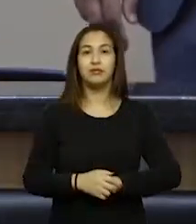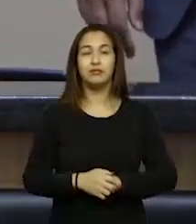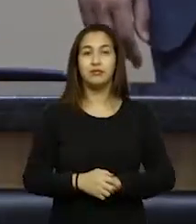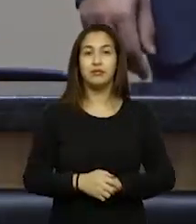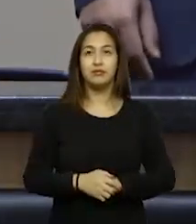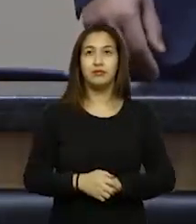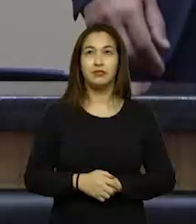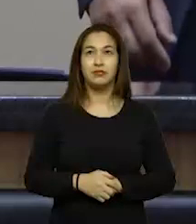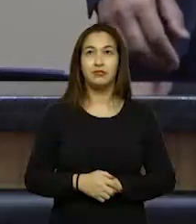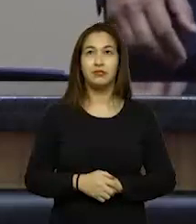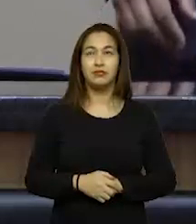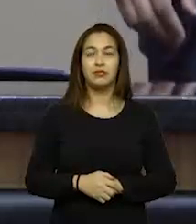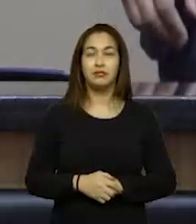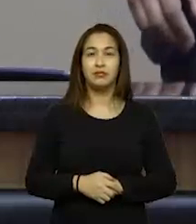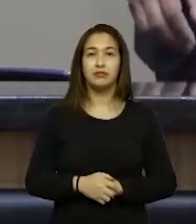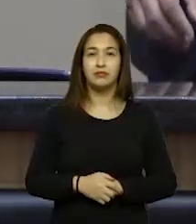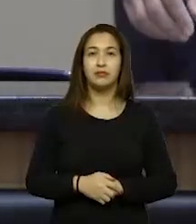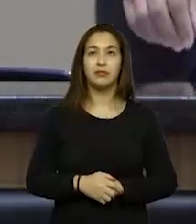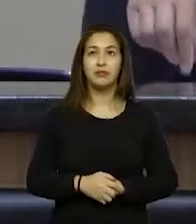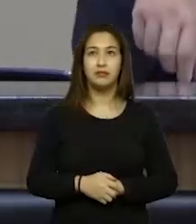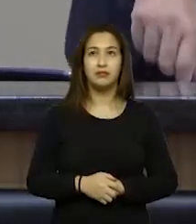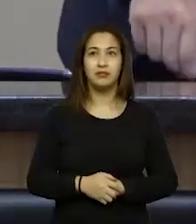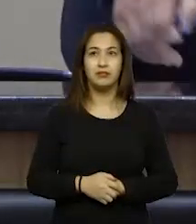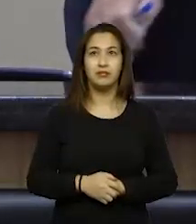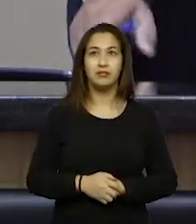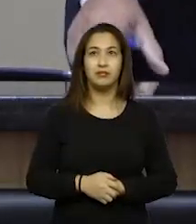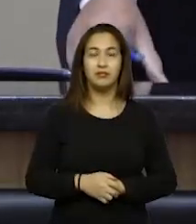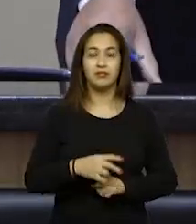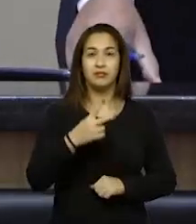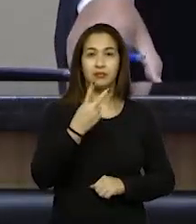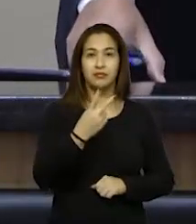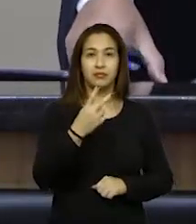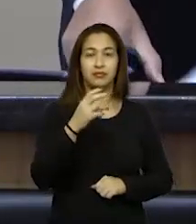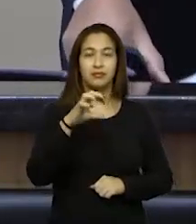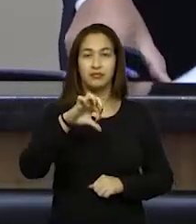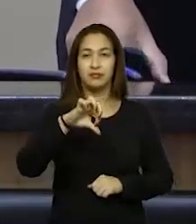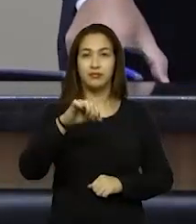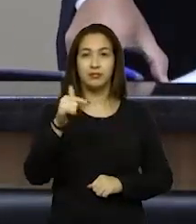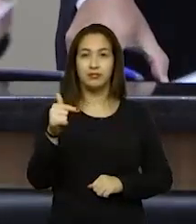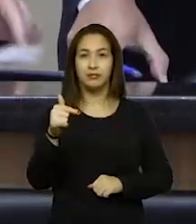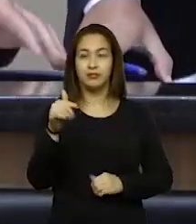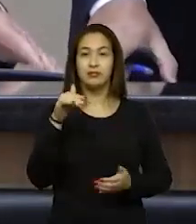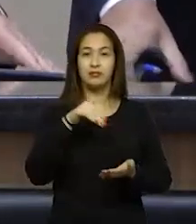regimento interno, as seguintes indicações. Indicação 297 a